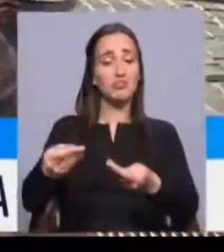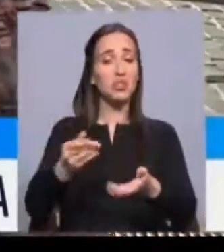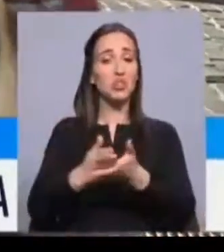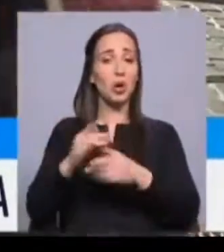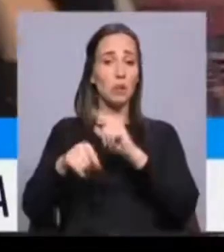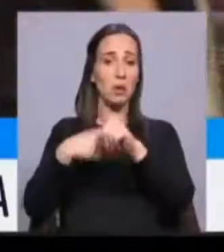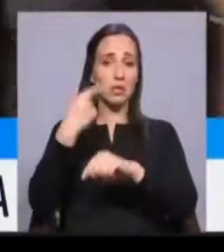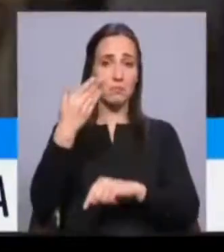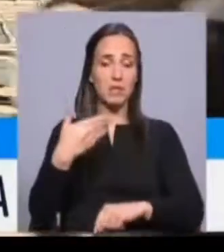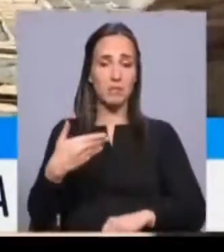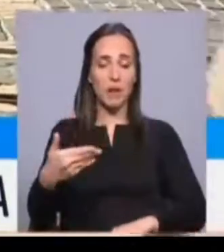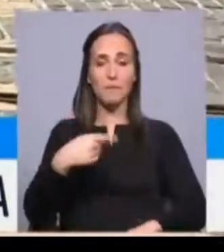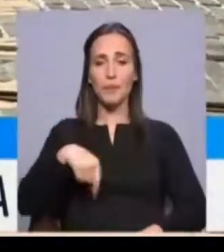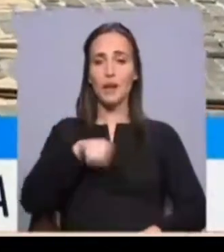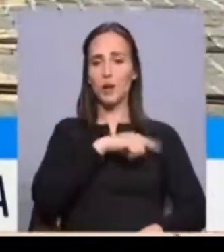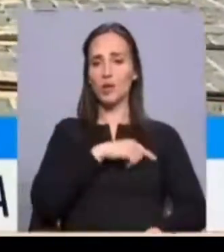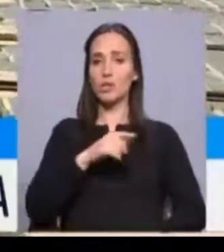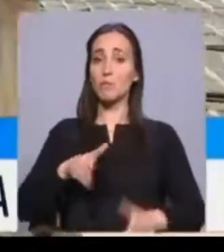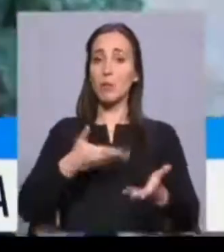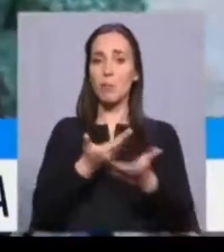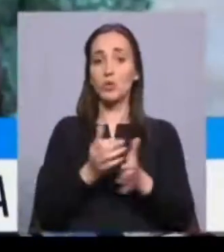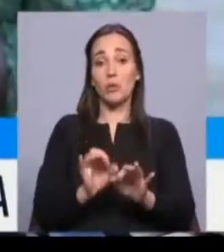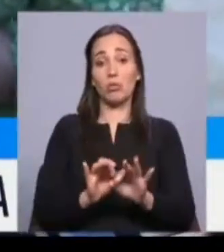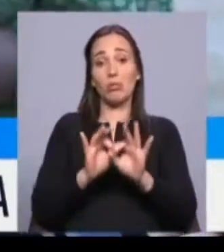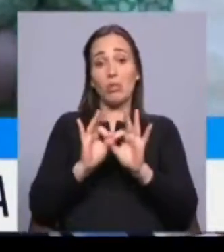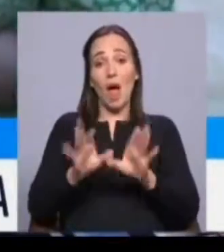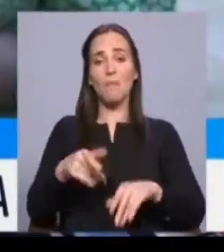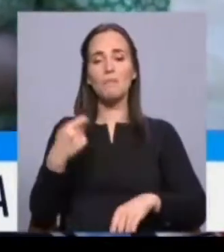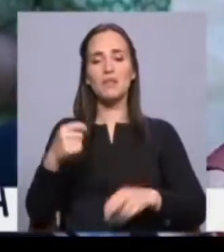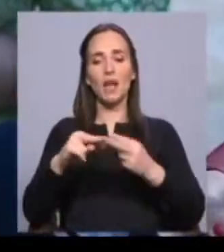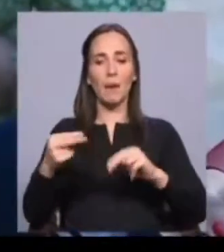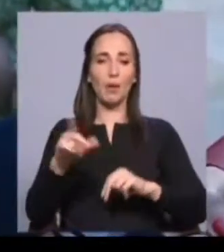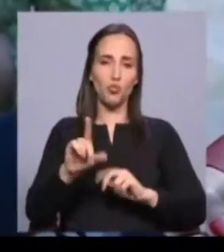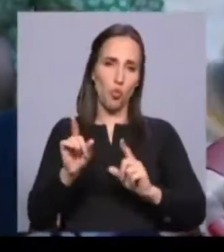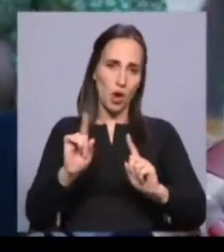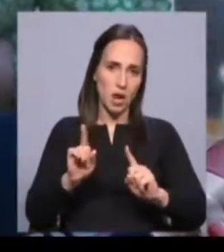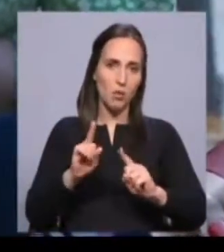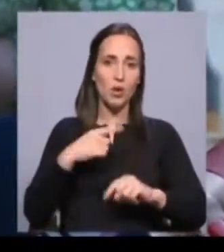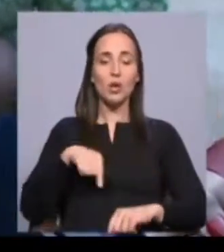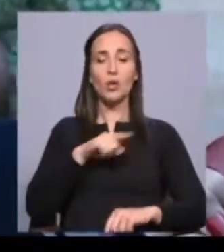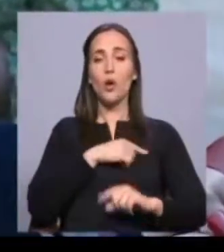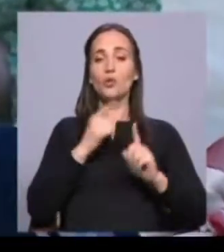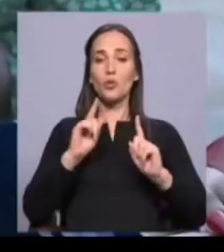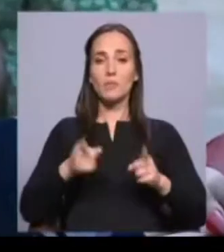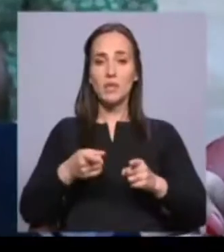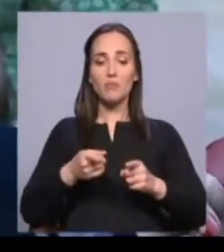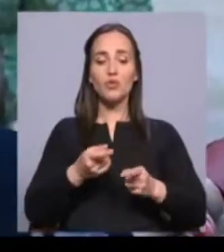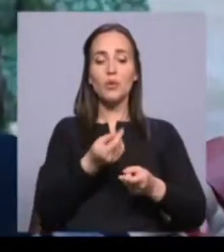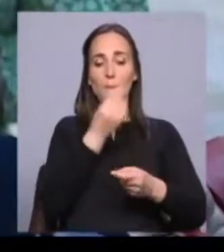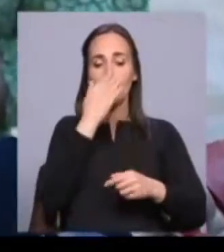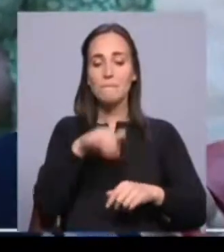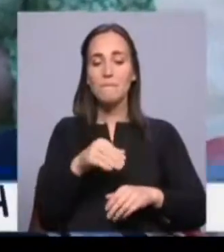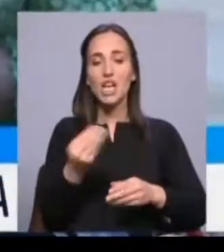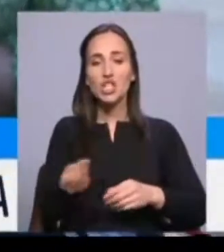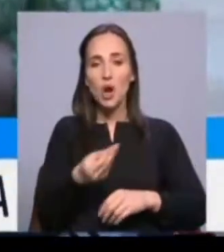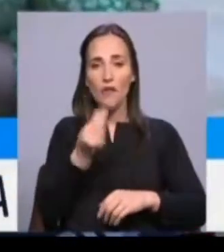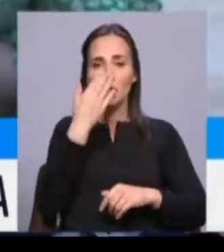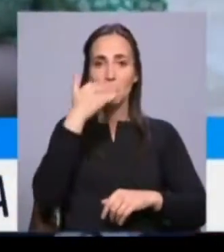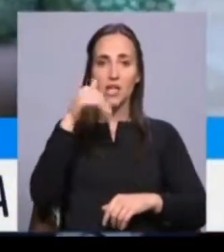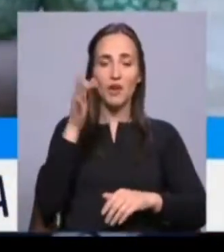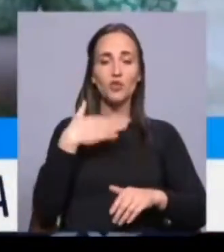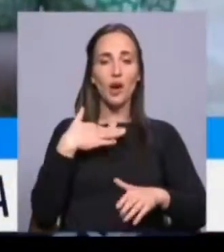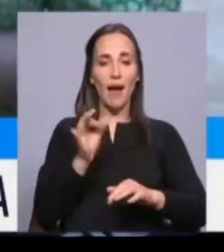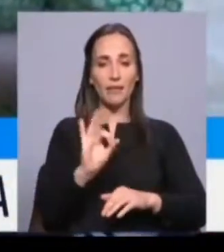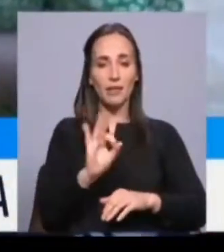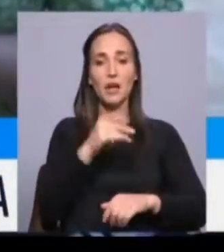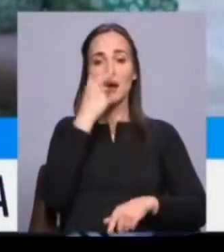semana. A nossa proposta não é exatamente igual à de Carlos Moedas, além de começarmos pela gratuitidade dos mais jovens e dos mais velhos, temos também para as pessoas com deficiência